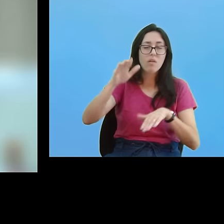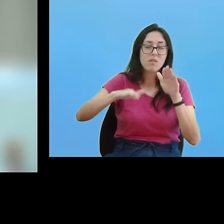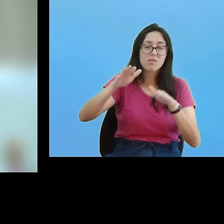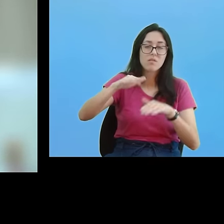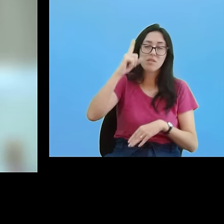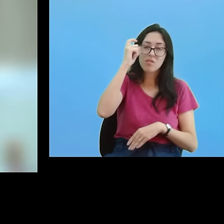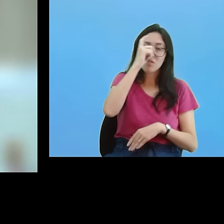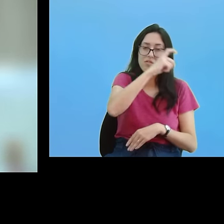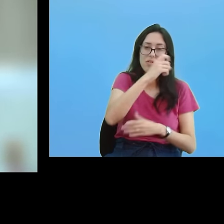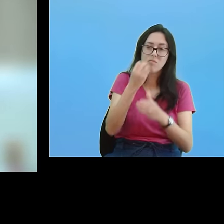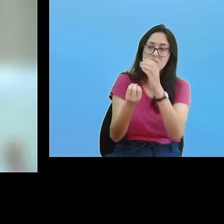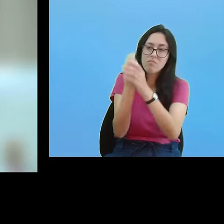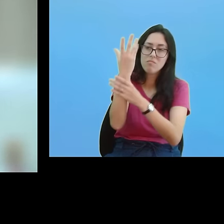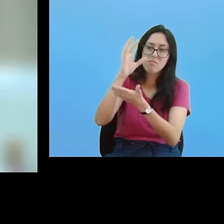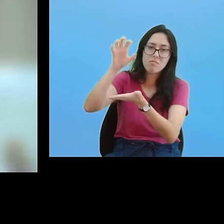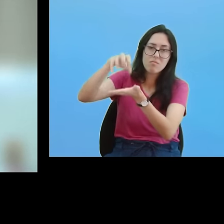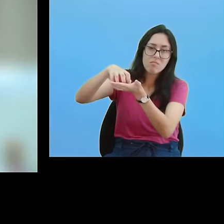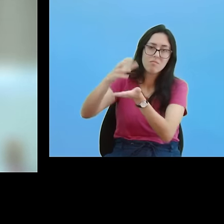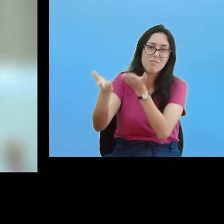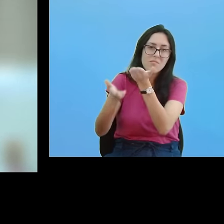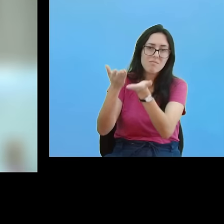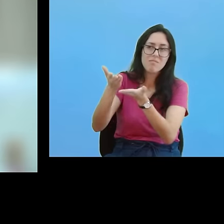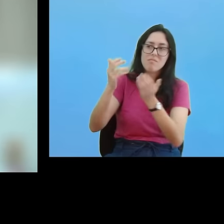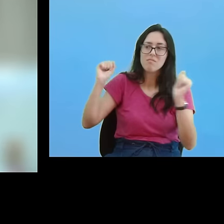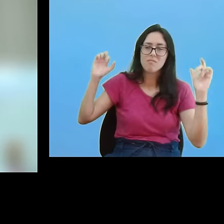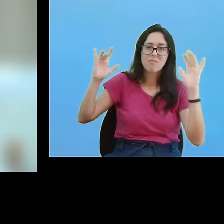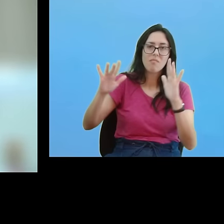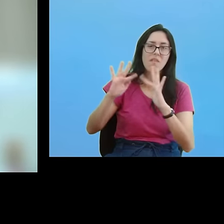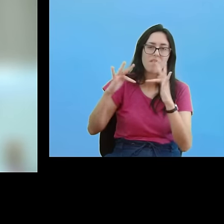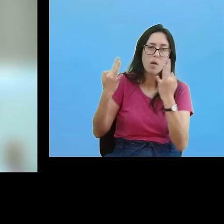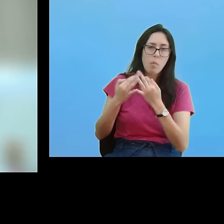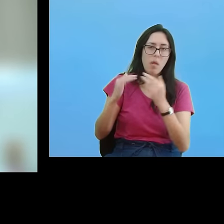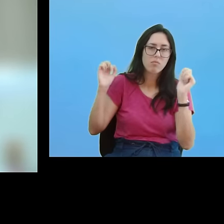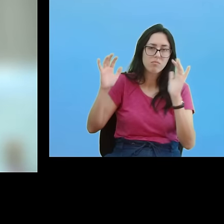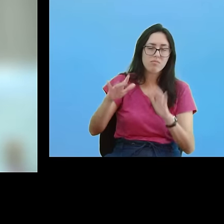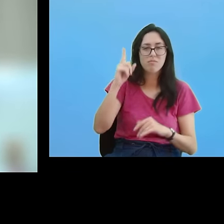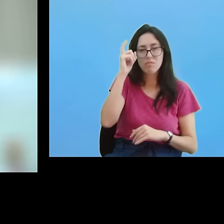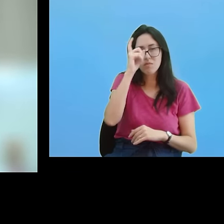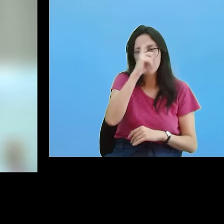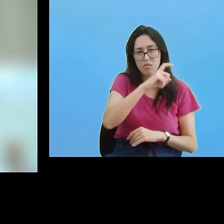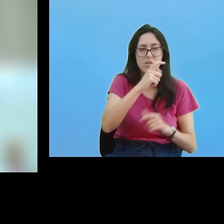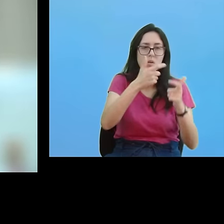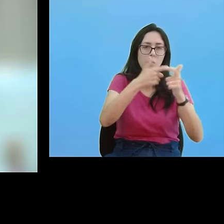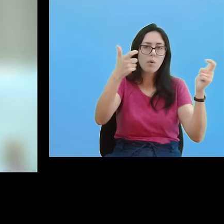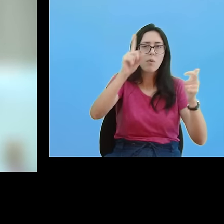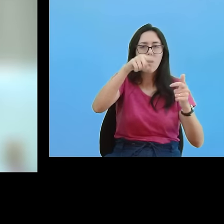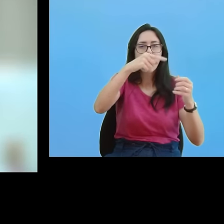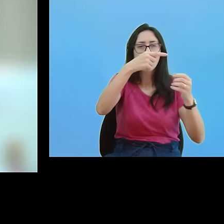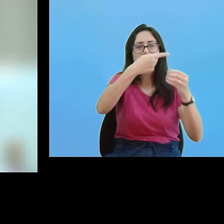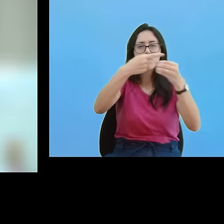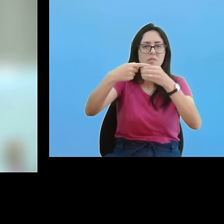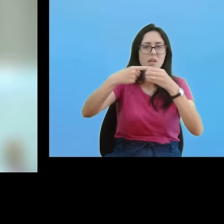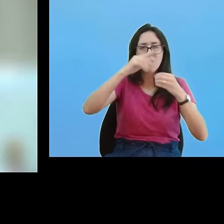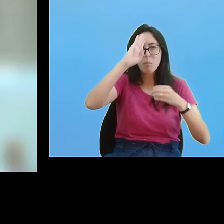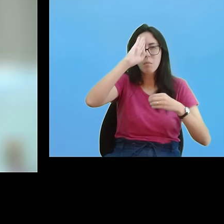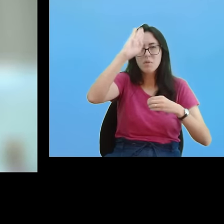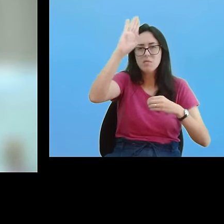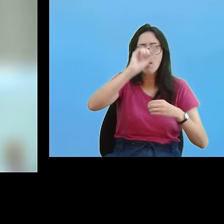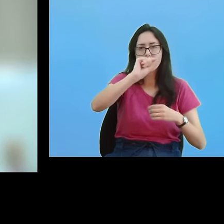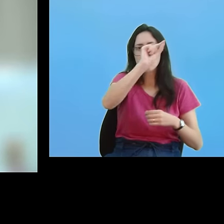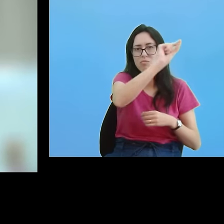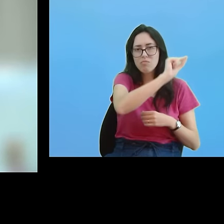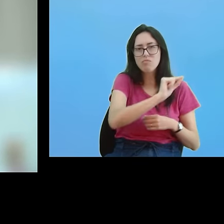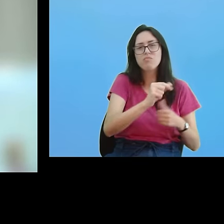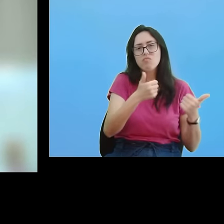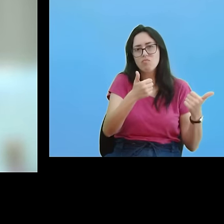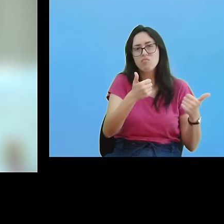um centro, um atendimento que reúna essas famílias, né? Geralmente nas metrópoles, nos grandes centros, as possibilidades